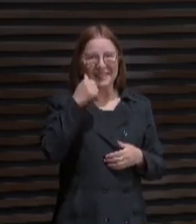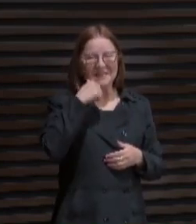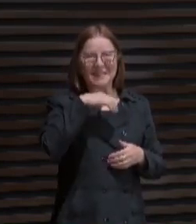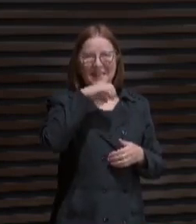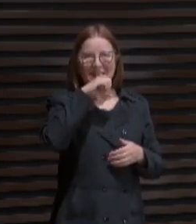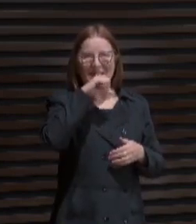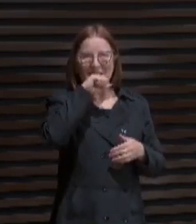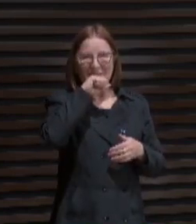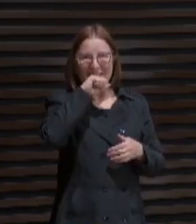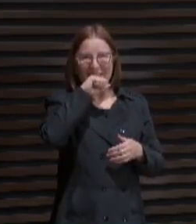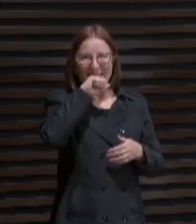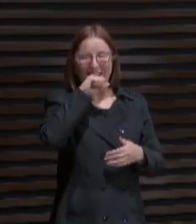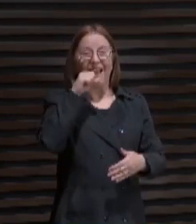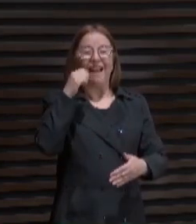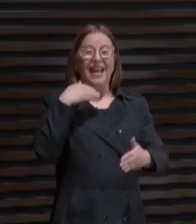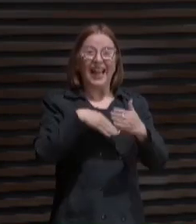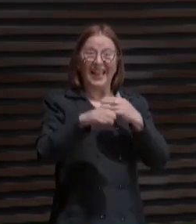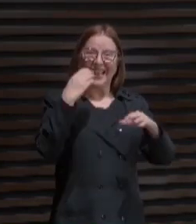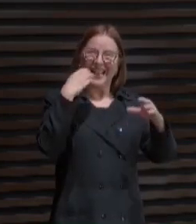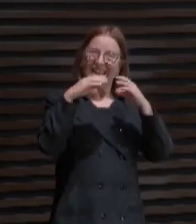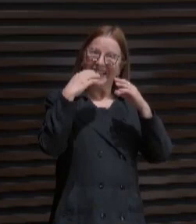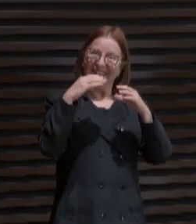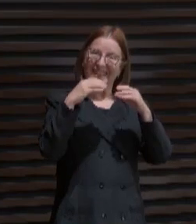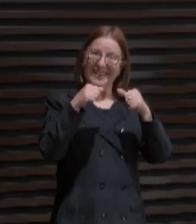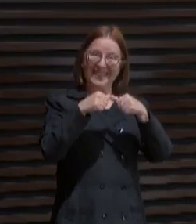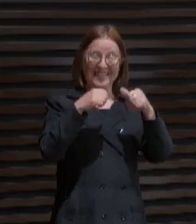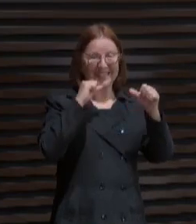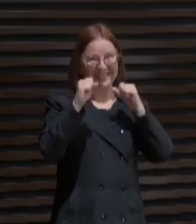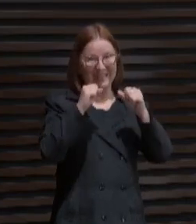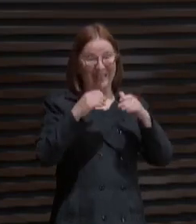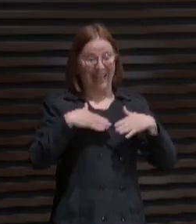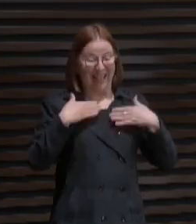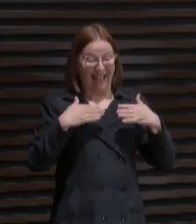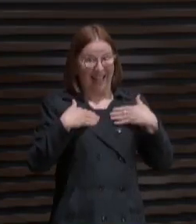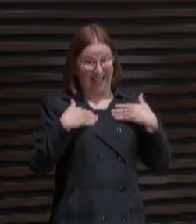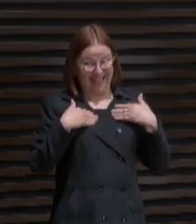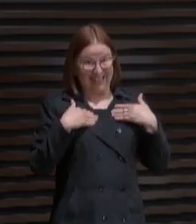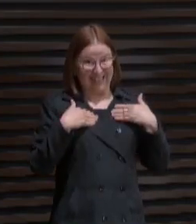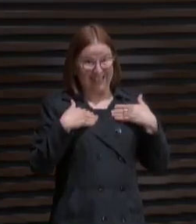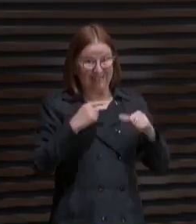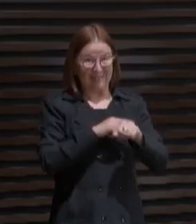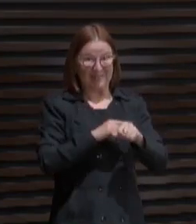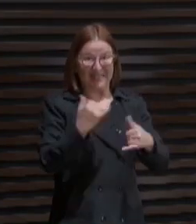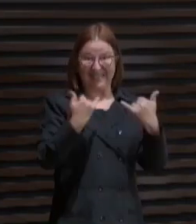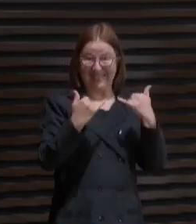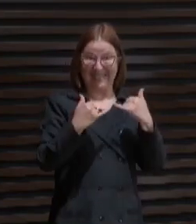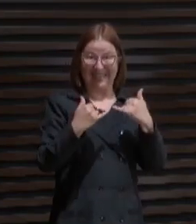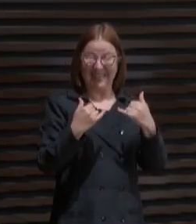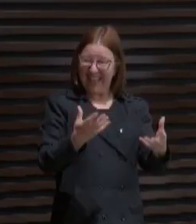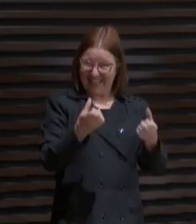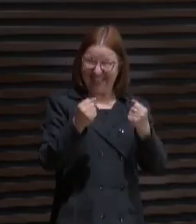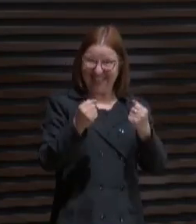esse salmo no carro. Alegrei-me quando me disseram: vamos, vamos à casa do Senhor.